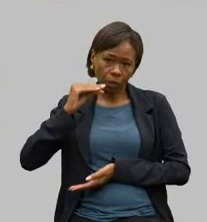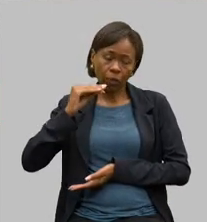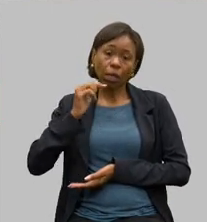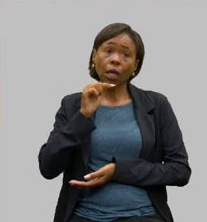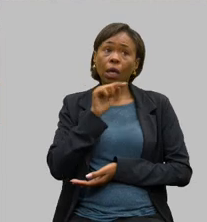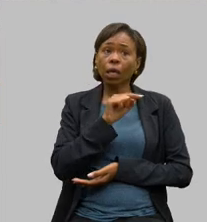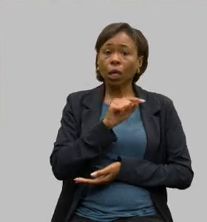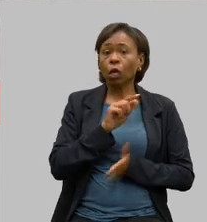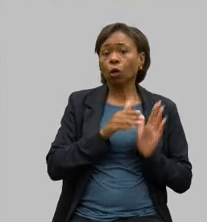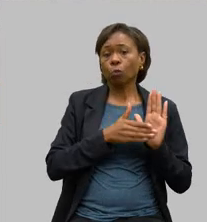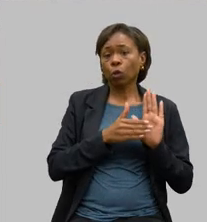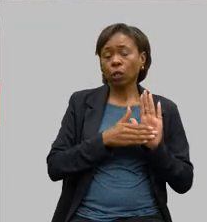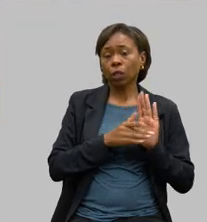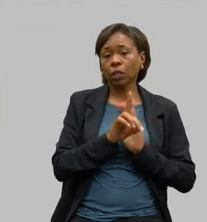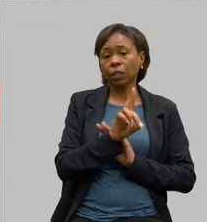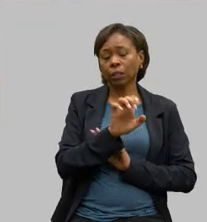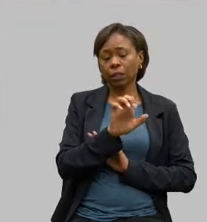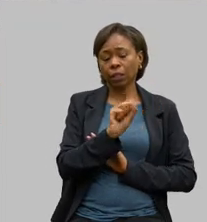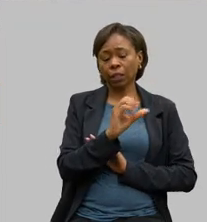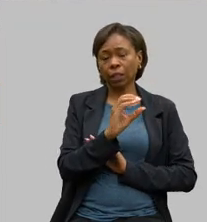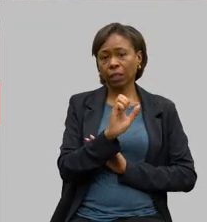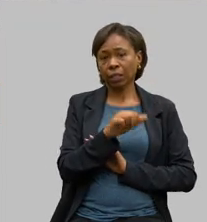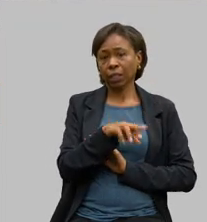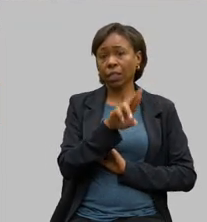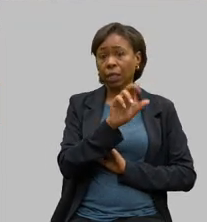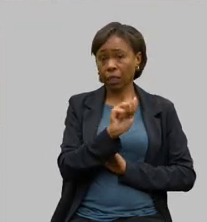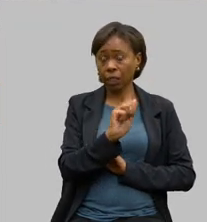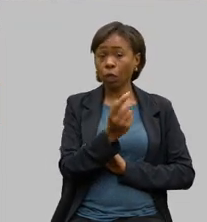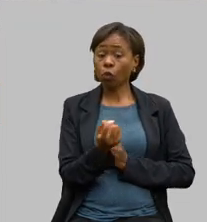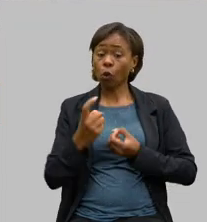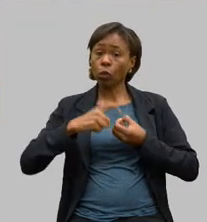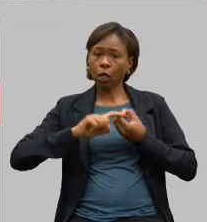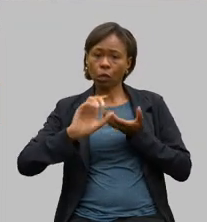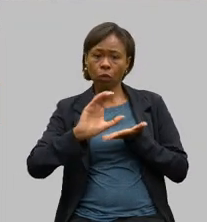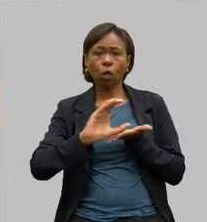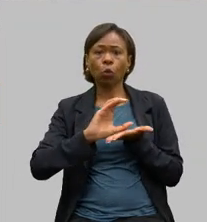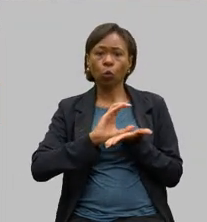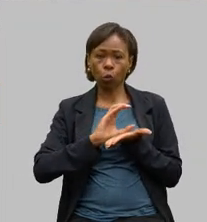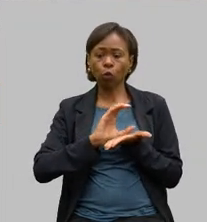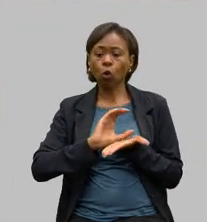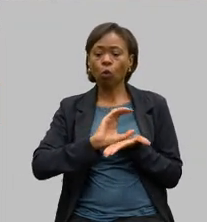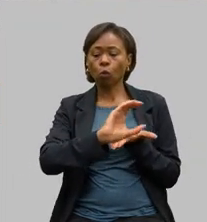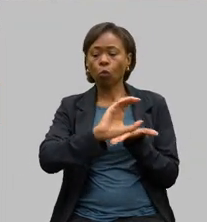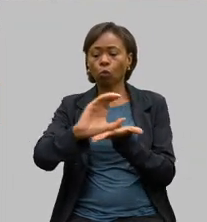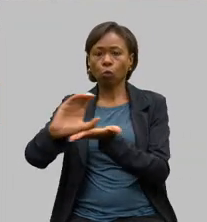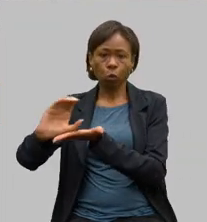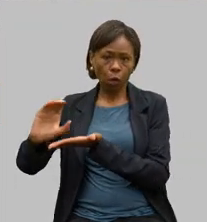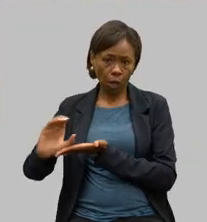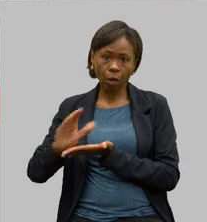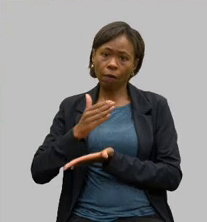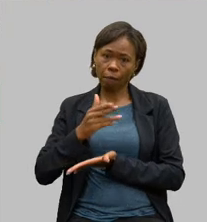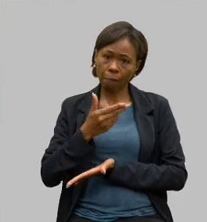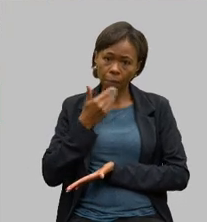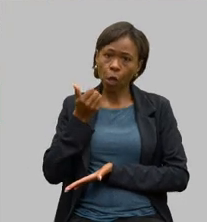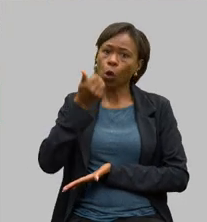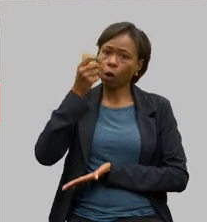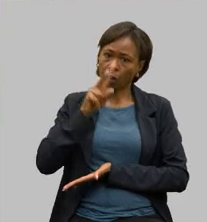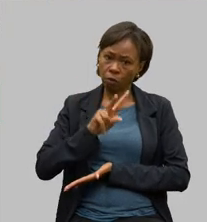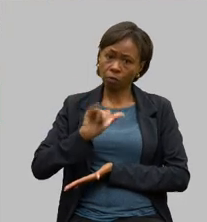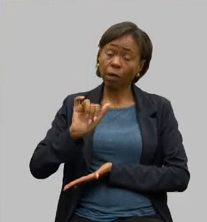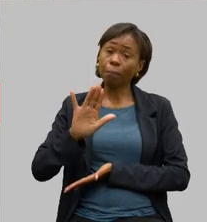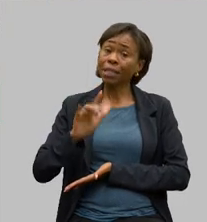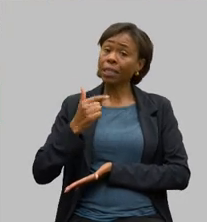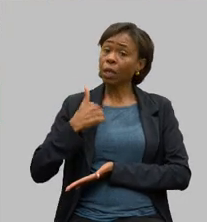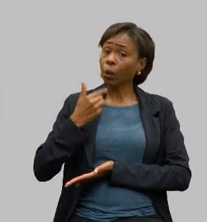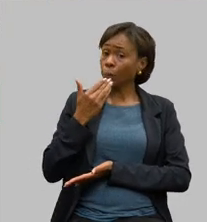vai fazer com que a gente possa enviar os recursos para execução nas vinculadas isso vai melhorar e esse pedido de socorro originou para lei